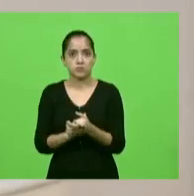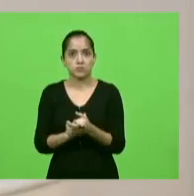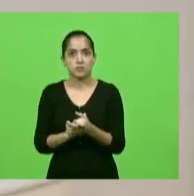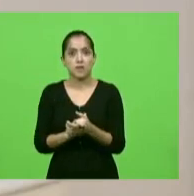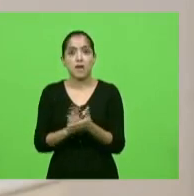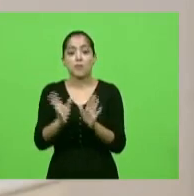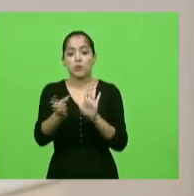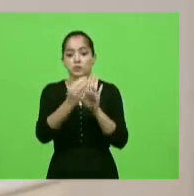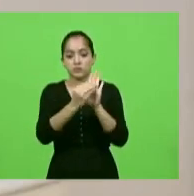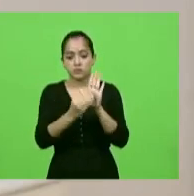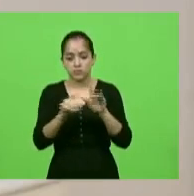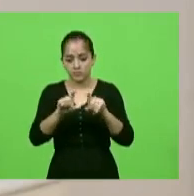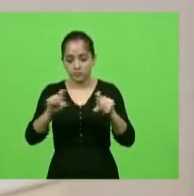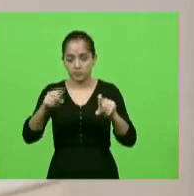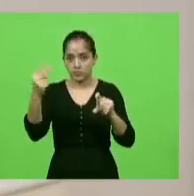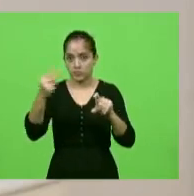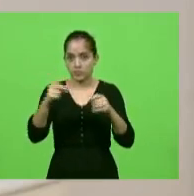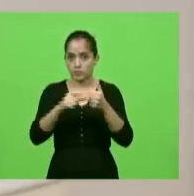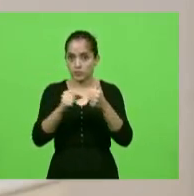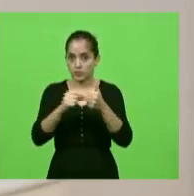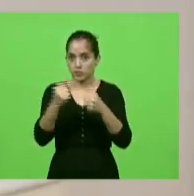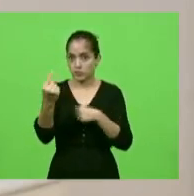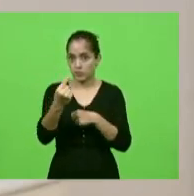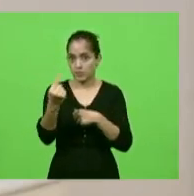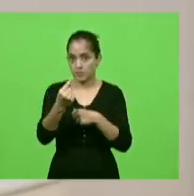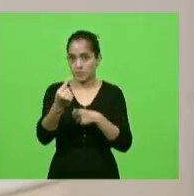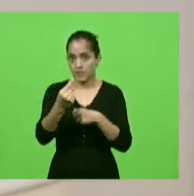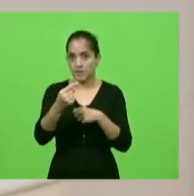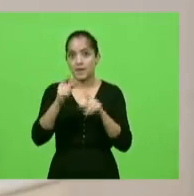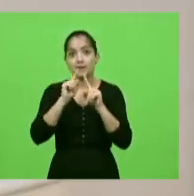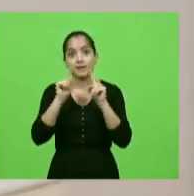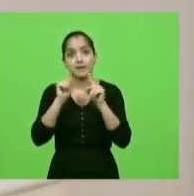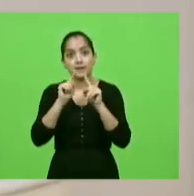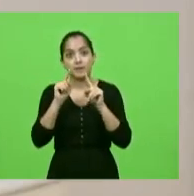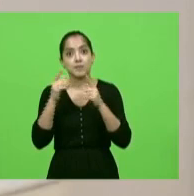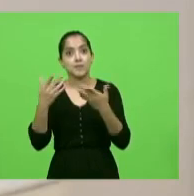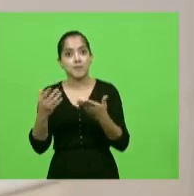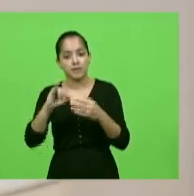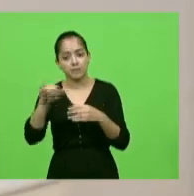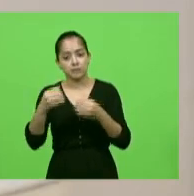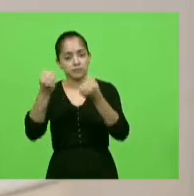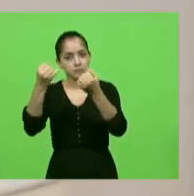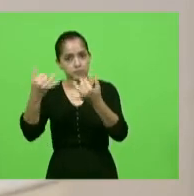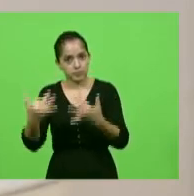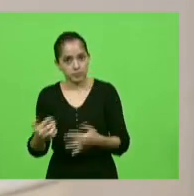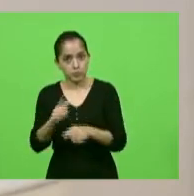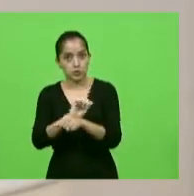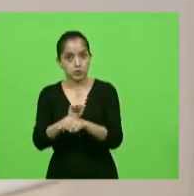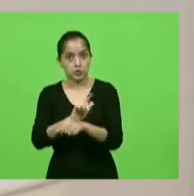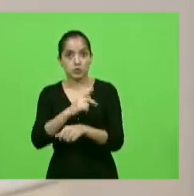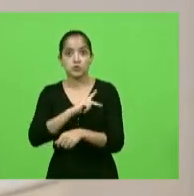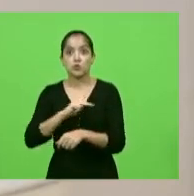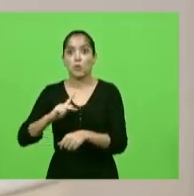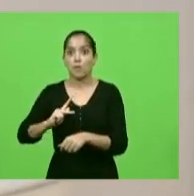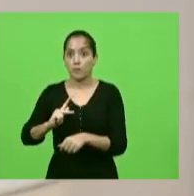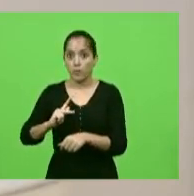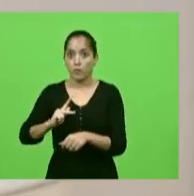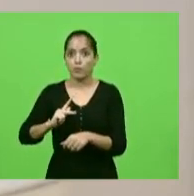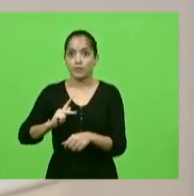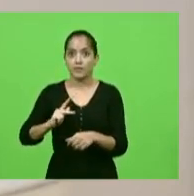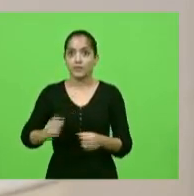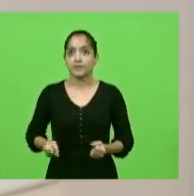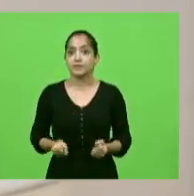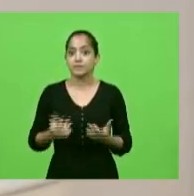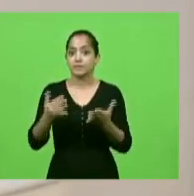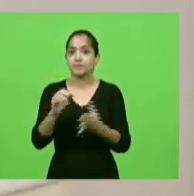do parágrafo 2º do artigo 1º, que reclamava a justificativa do gestor público para a hipótese de dispensa de